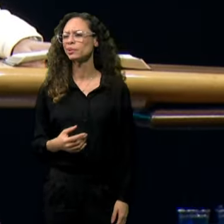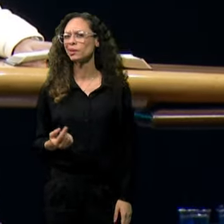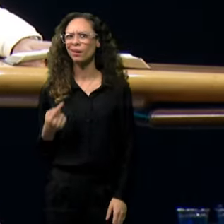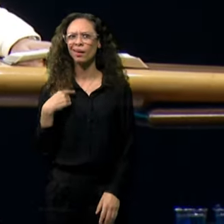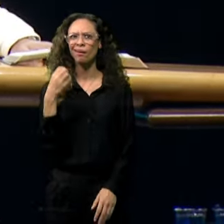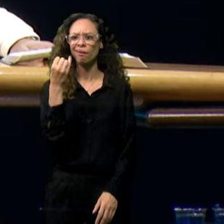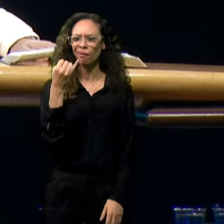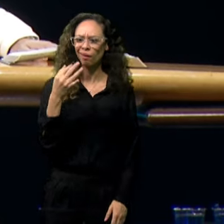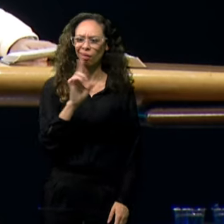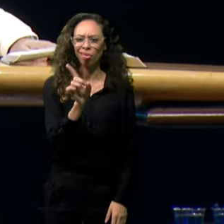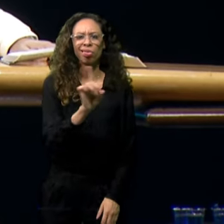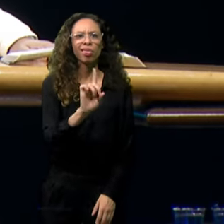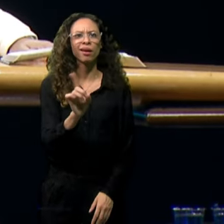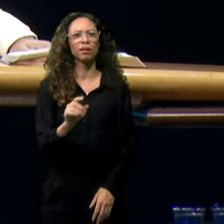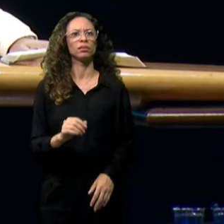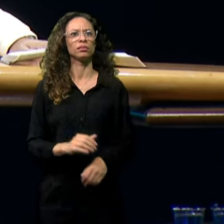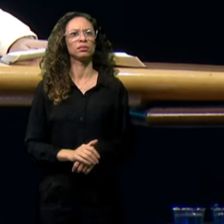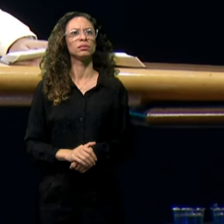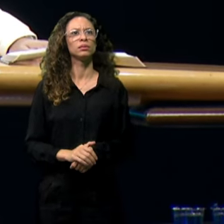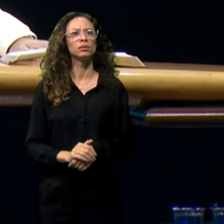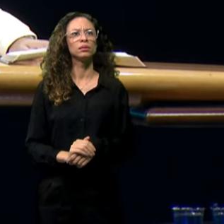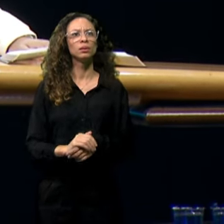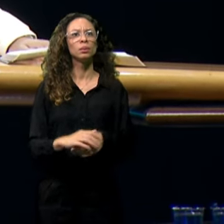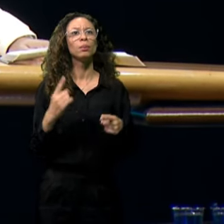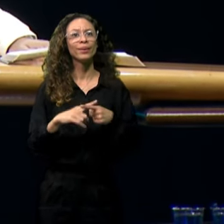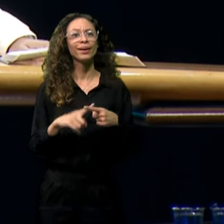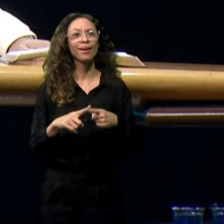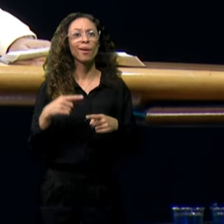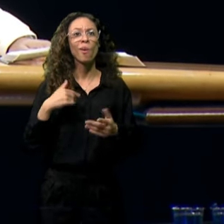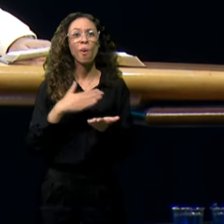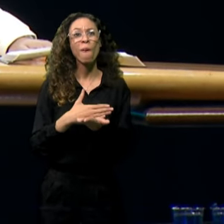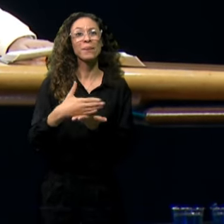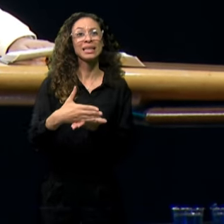se não quantos anos faz que você começou a orar e não parou